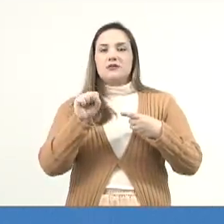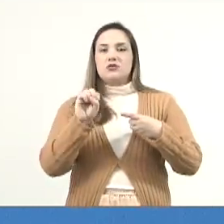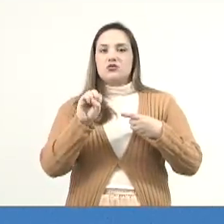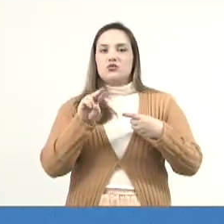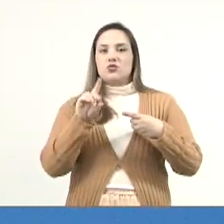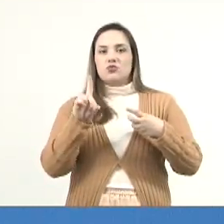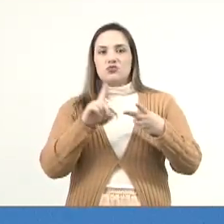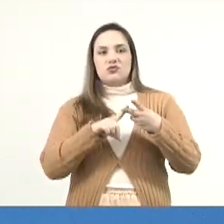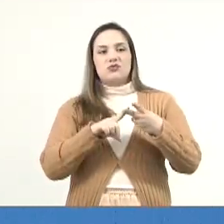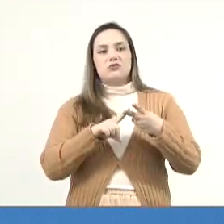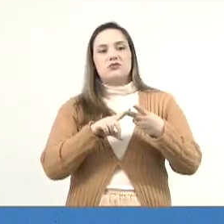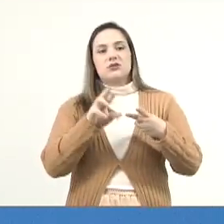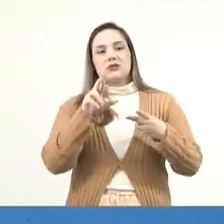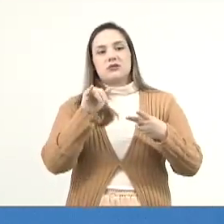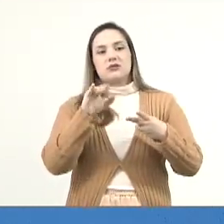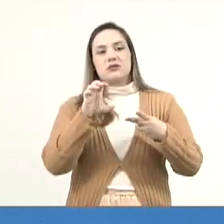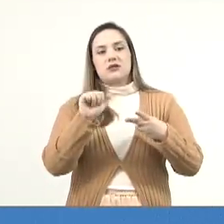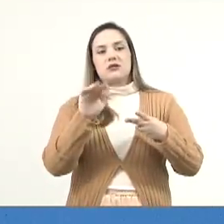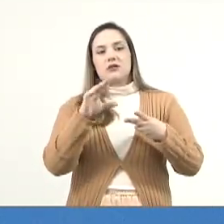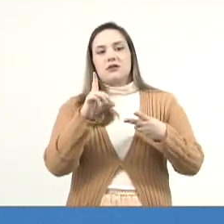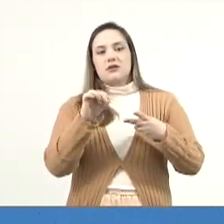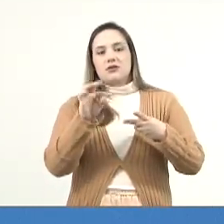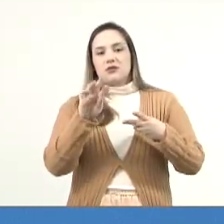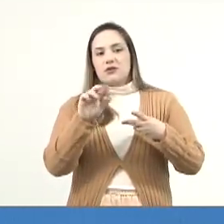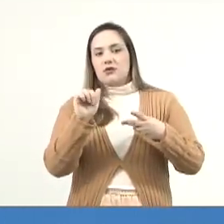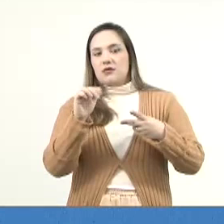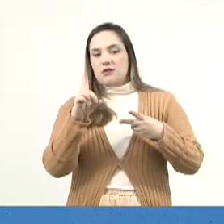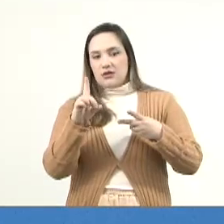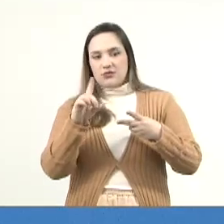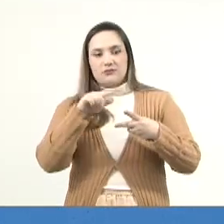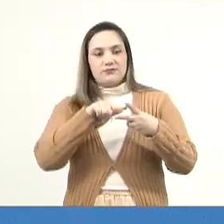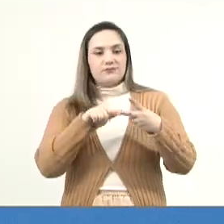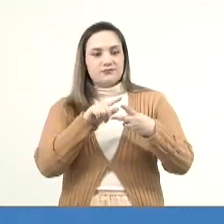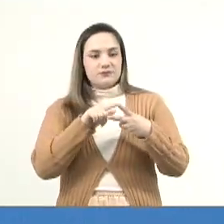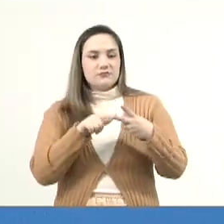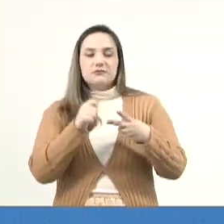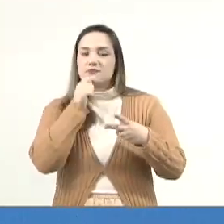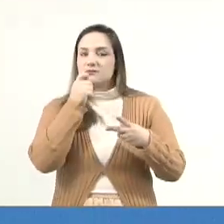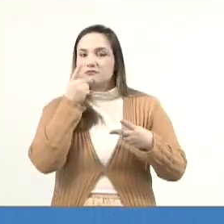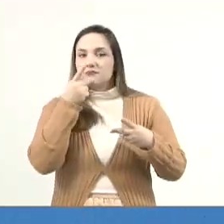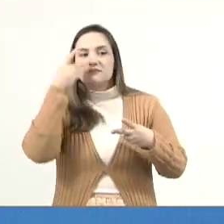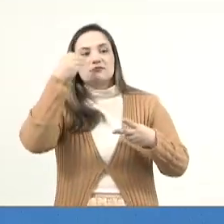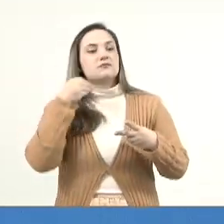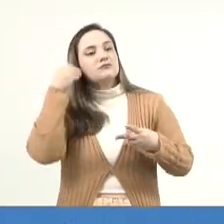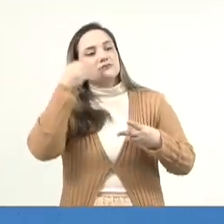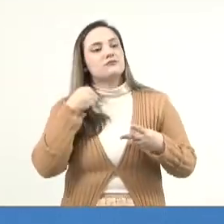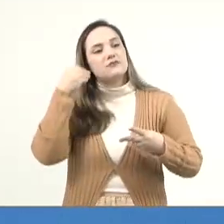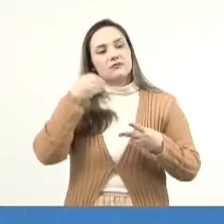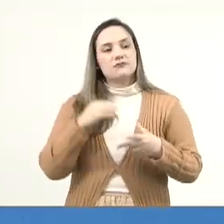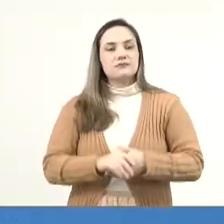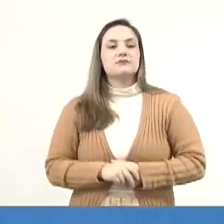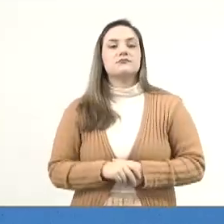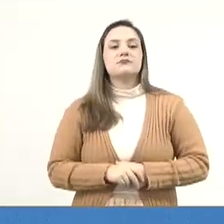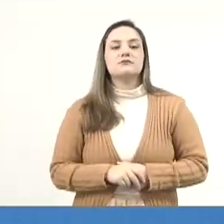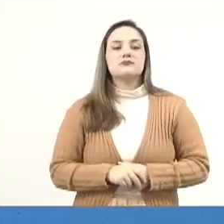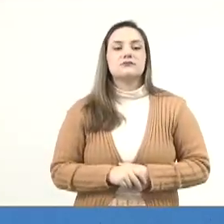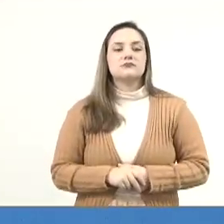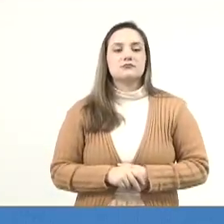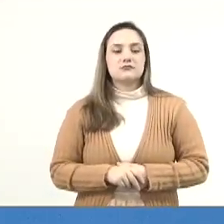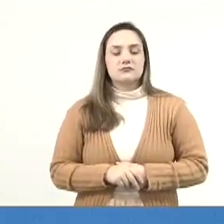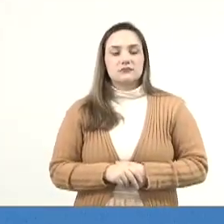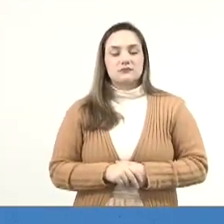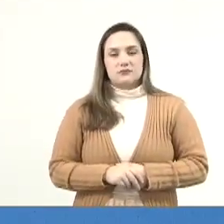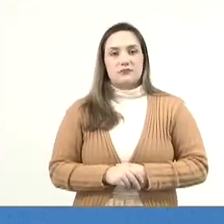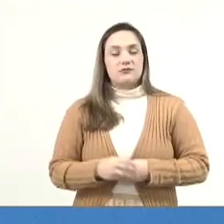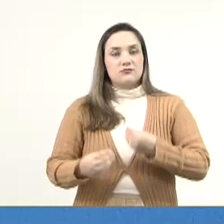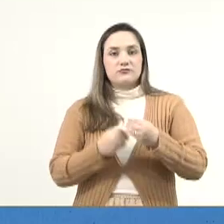Ricardo em memória e Ren livro registra aind nau e aplia